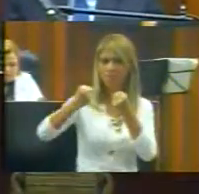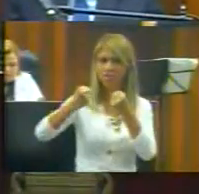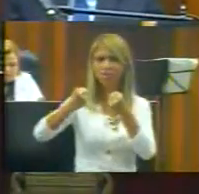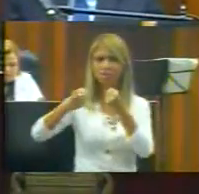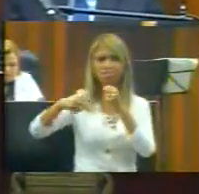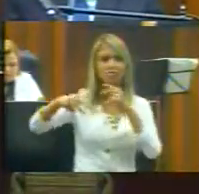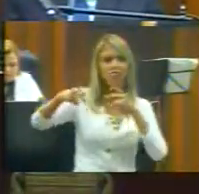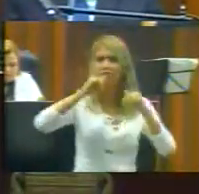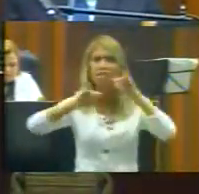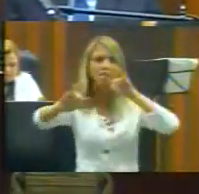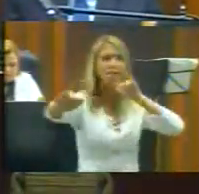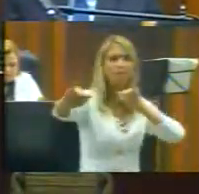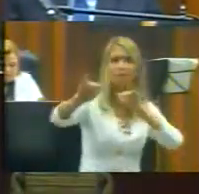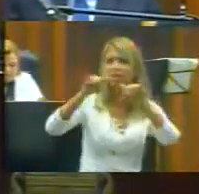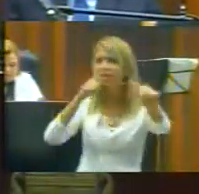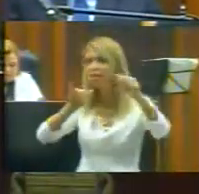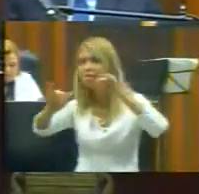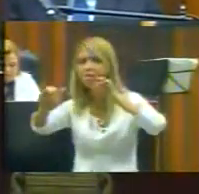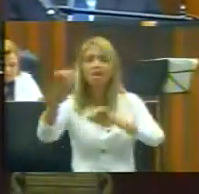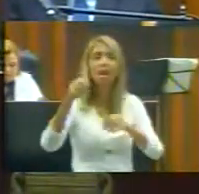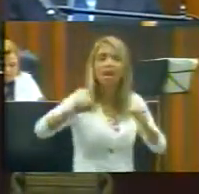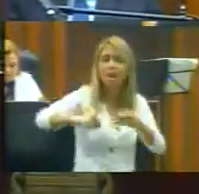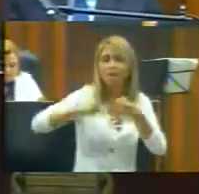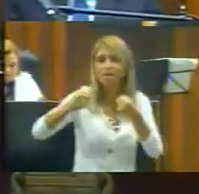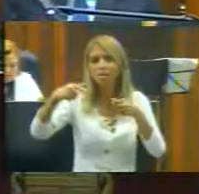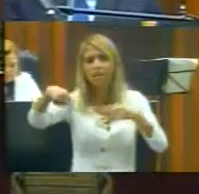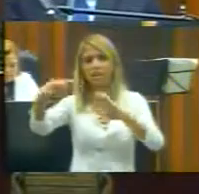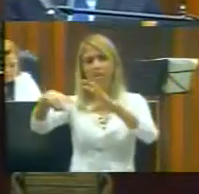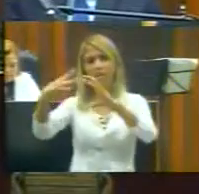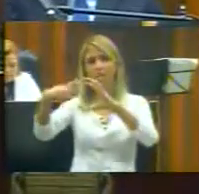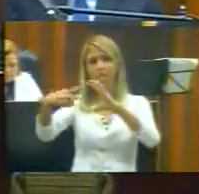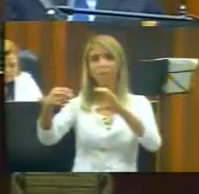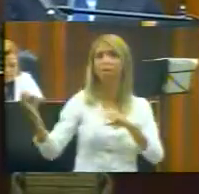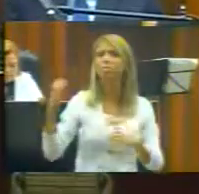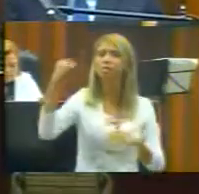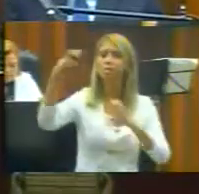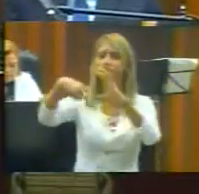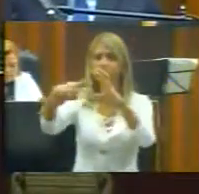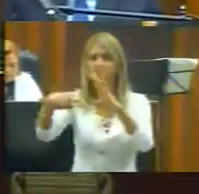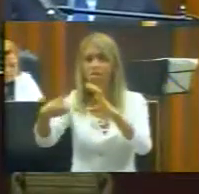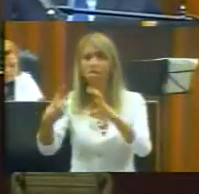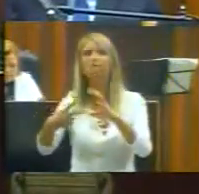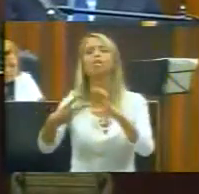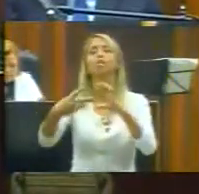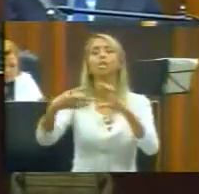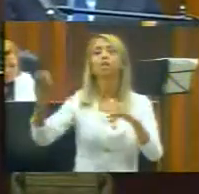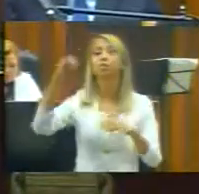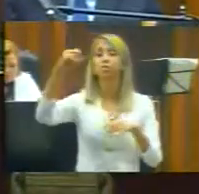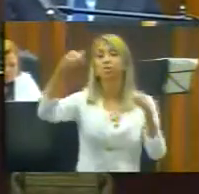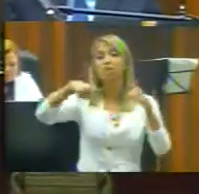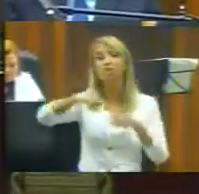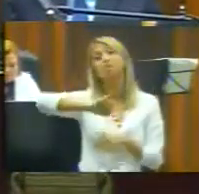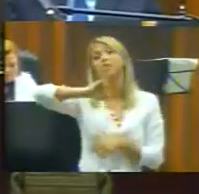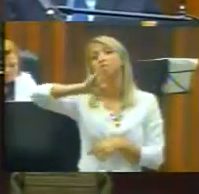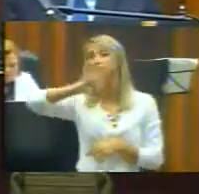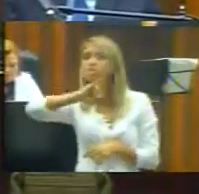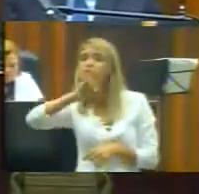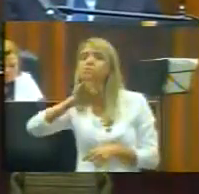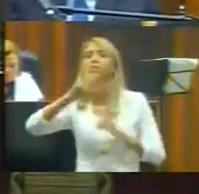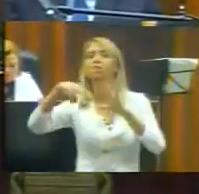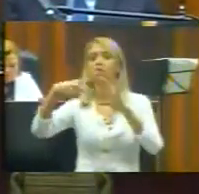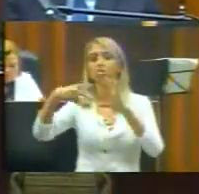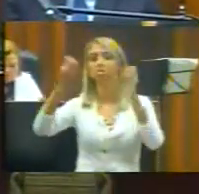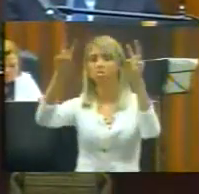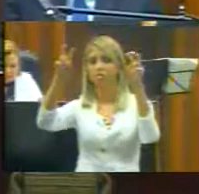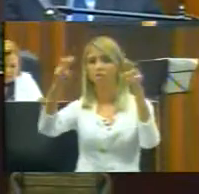da Câmara, da força da Câmara, da importância da Câmara, da importância da instituição Câmara. Eu